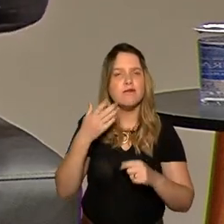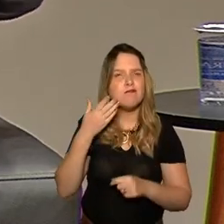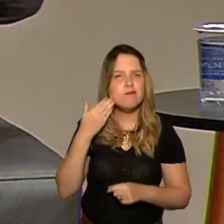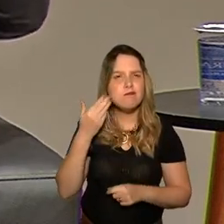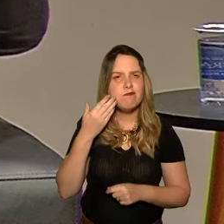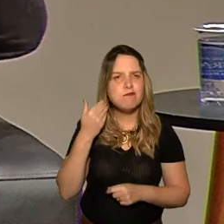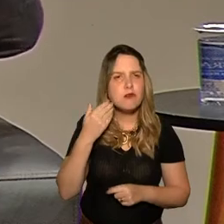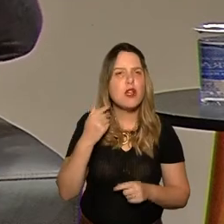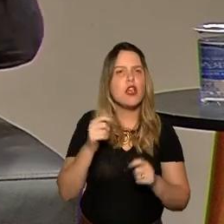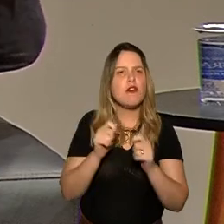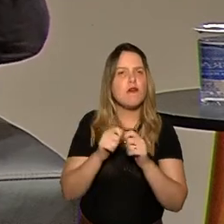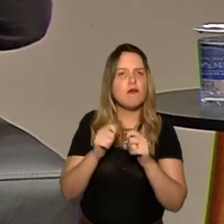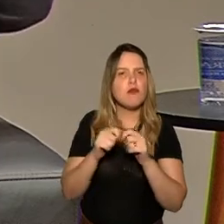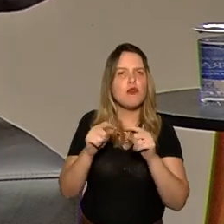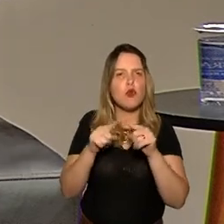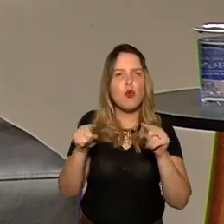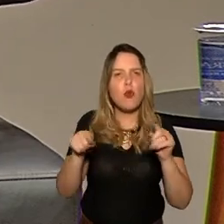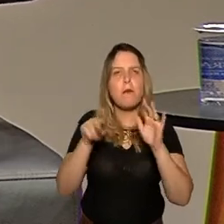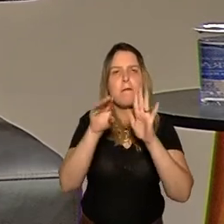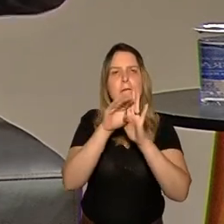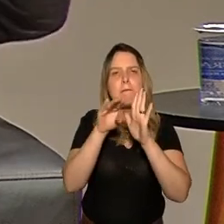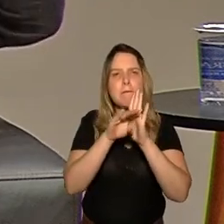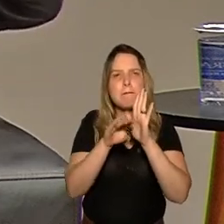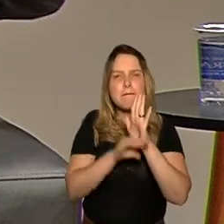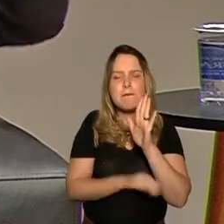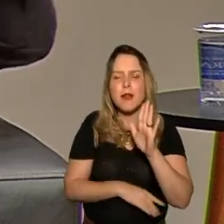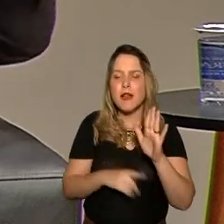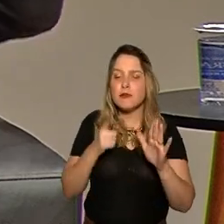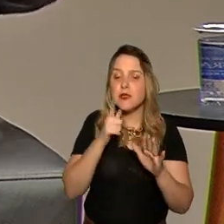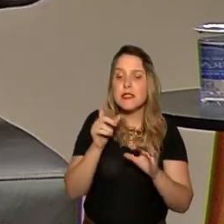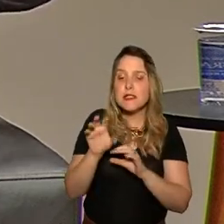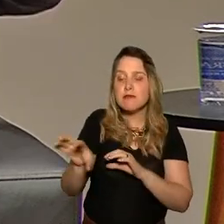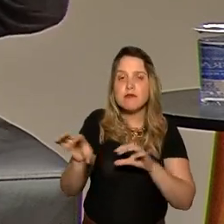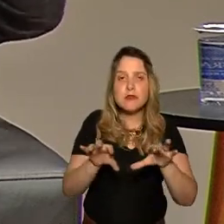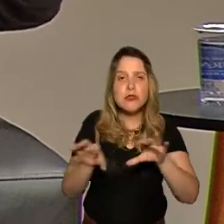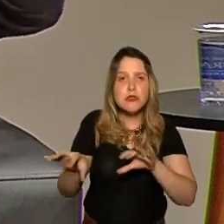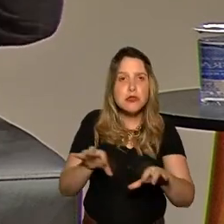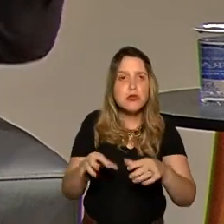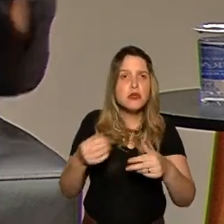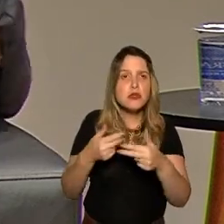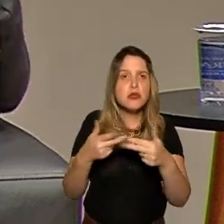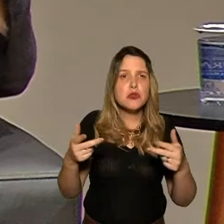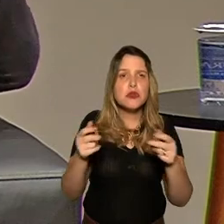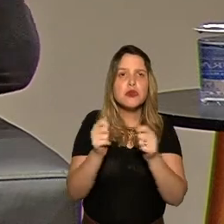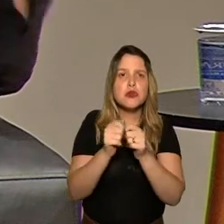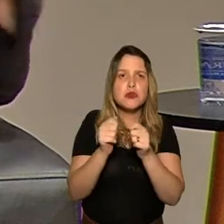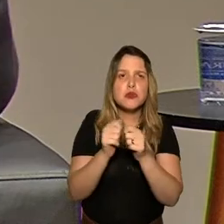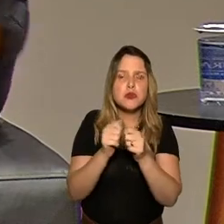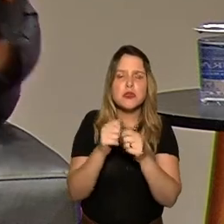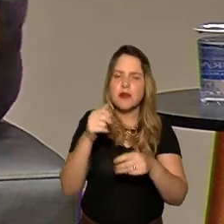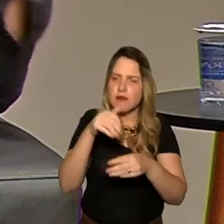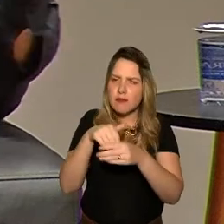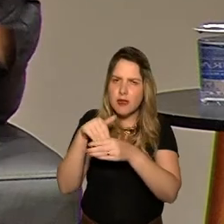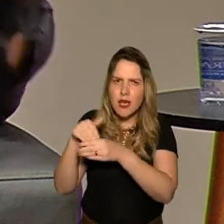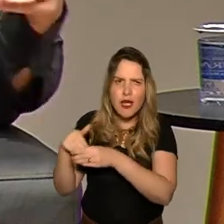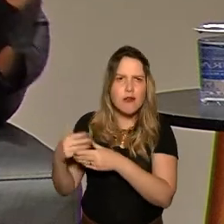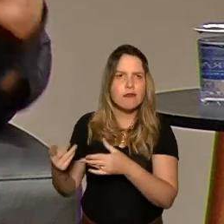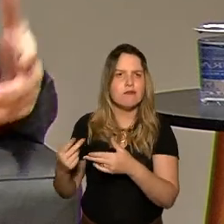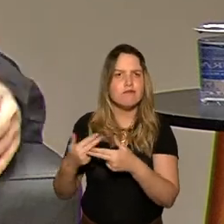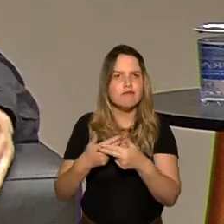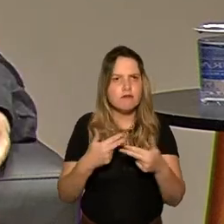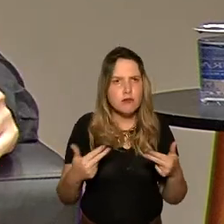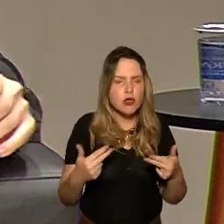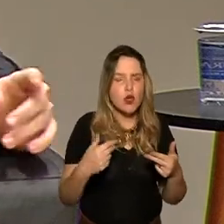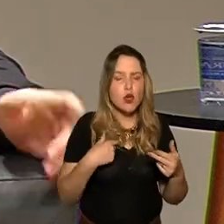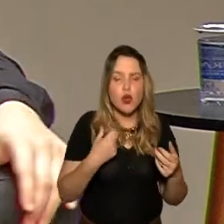das lá no Centro Cultural São Paulo da superfícies reflexivas dos espelhos e dos vidros para dançar aquela